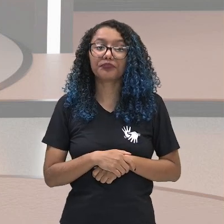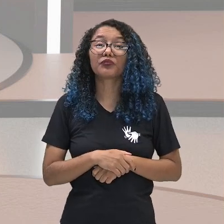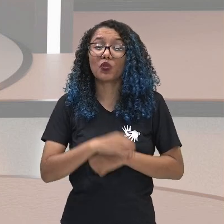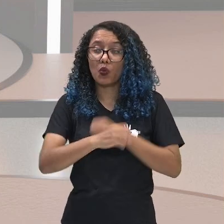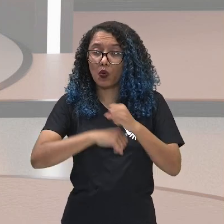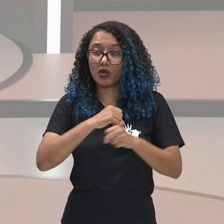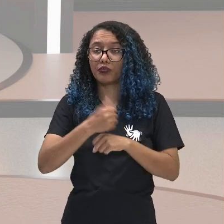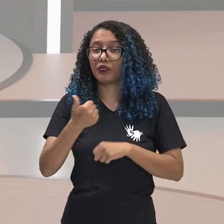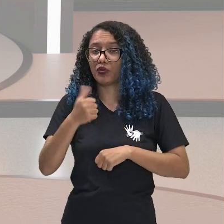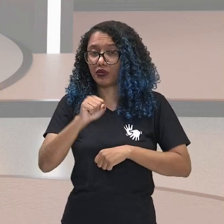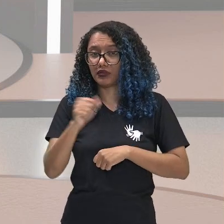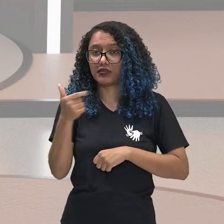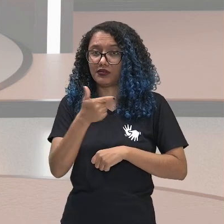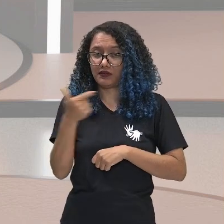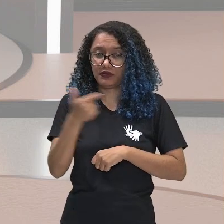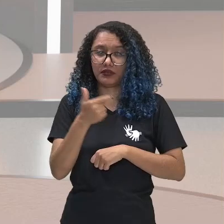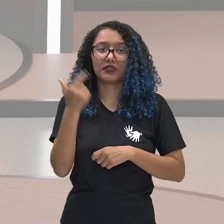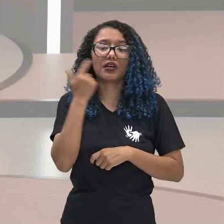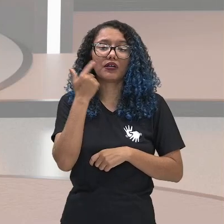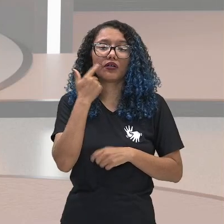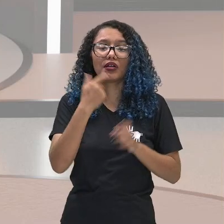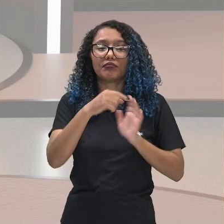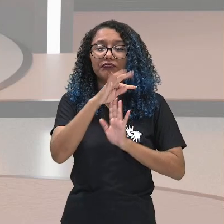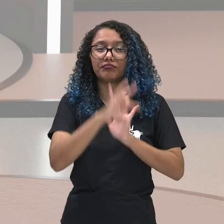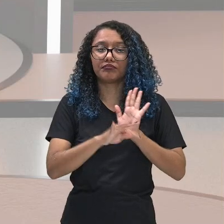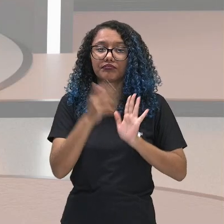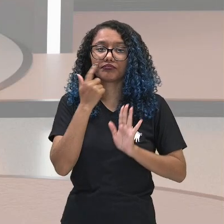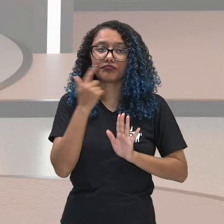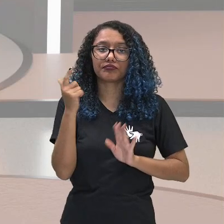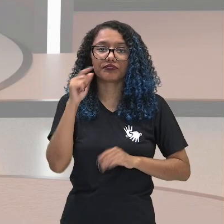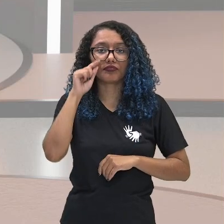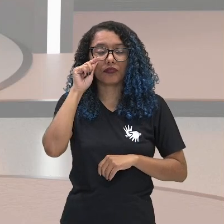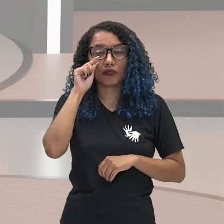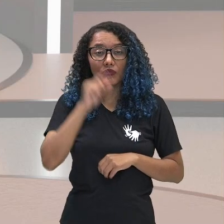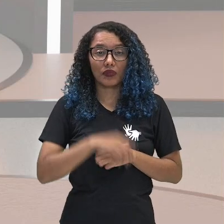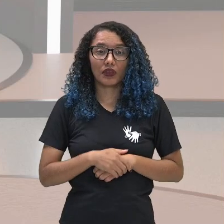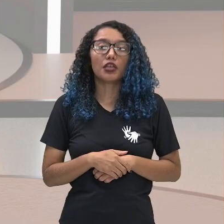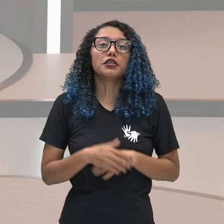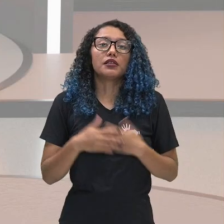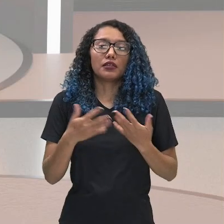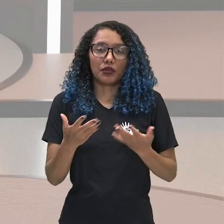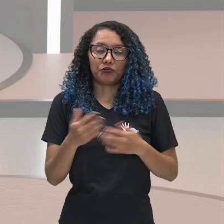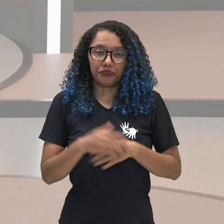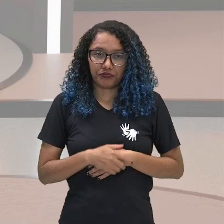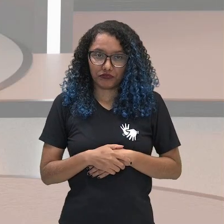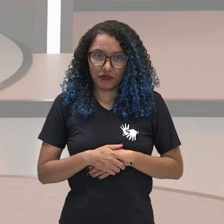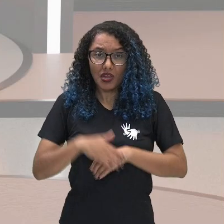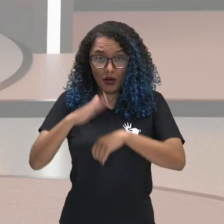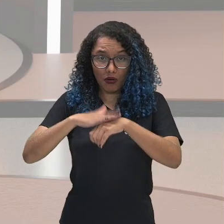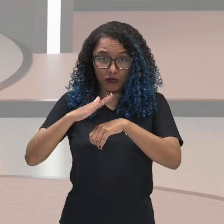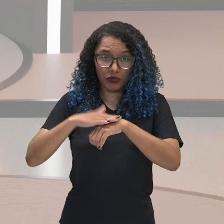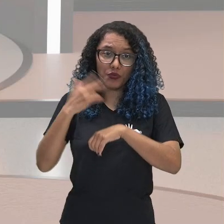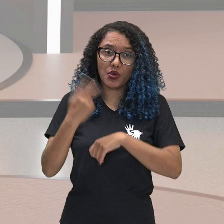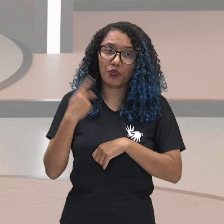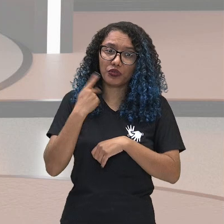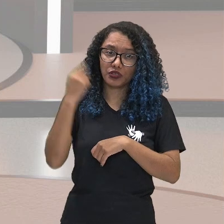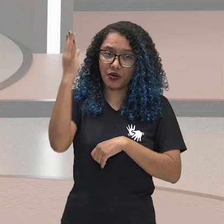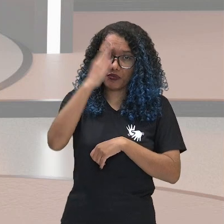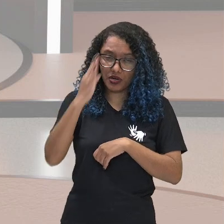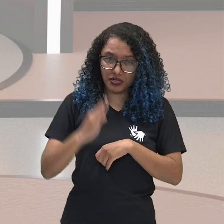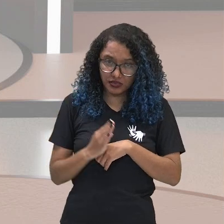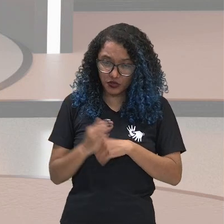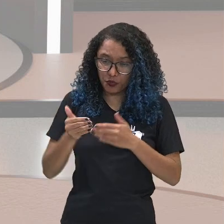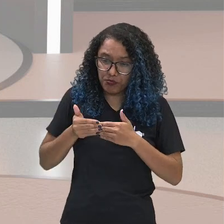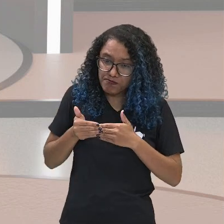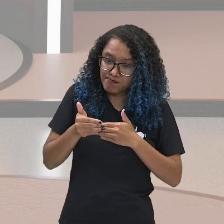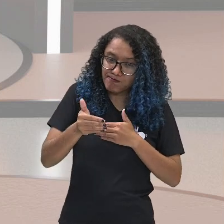1822. Então, vamos lá, acompanhem comigo, olha só, temos, então, aí, logo, então, após a emancipação política do Brasil, né, que foi, então, esse processo